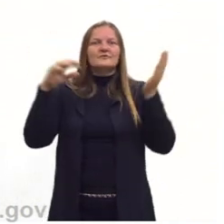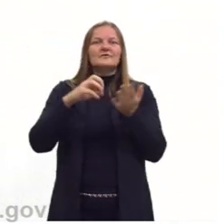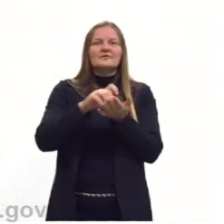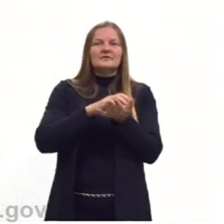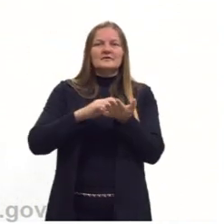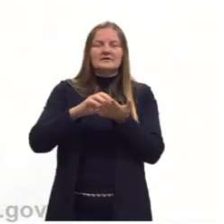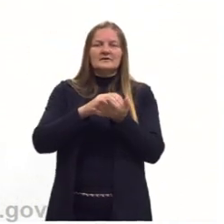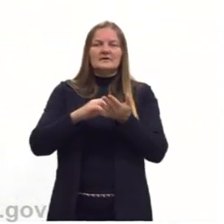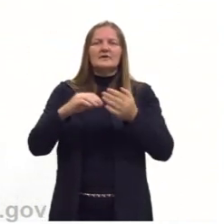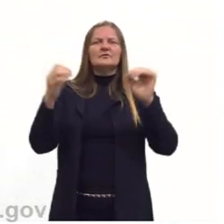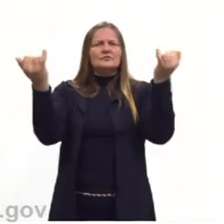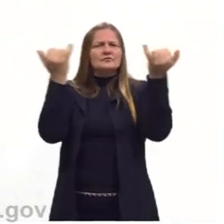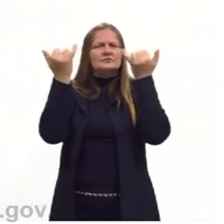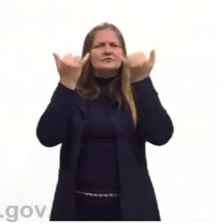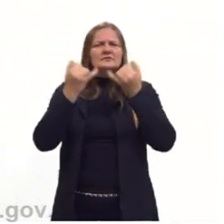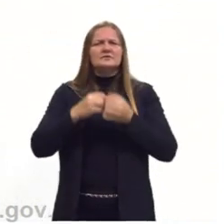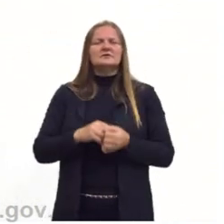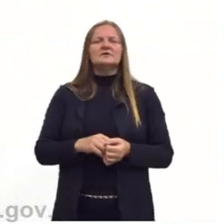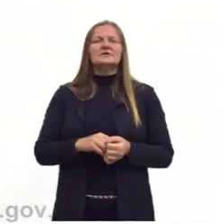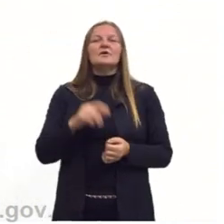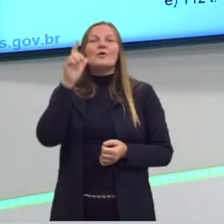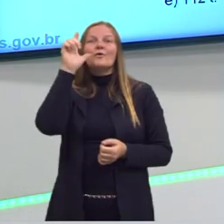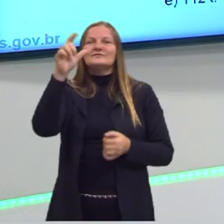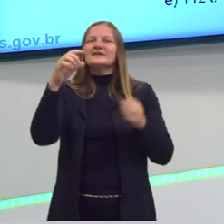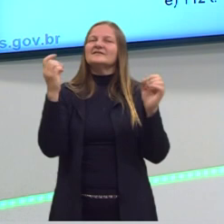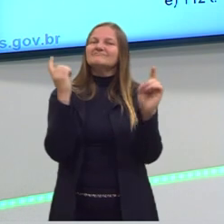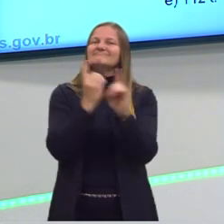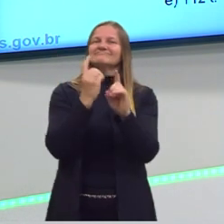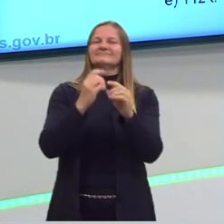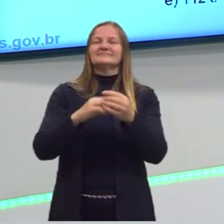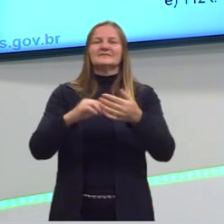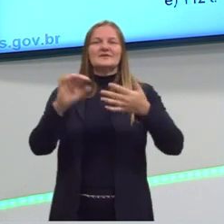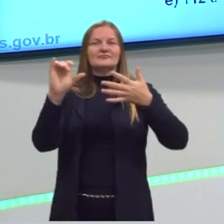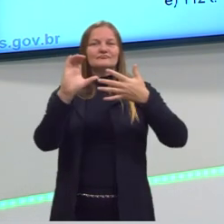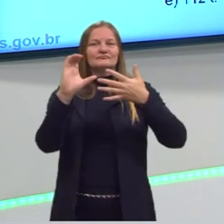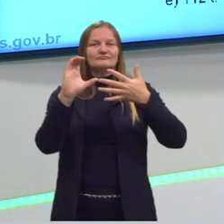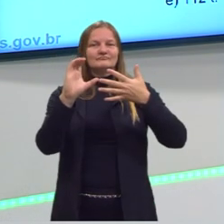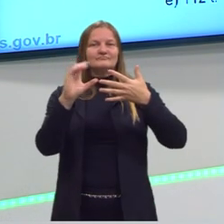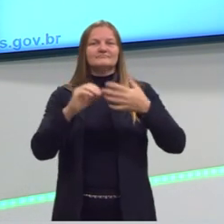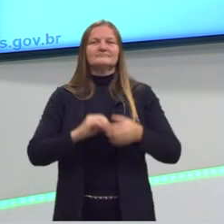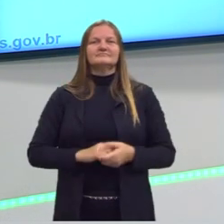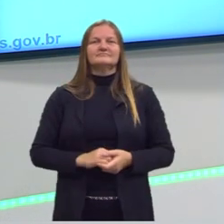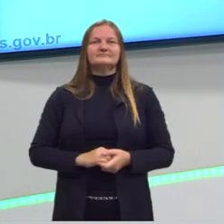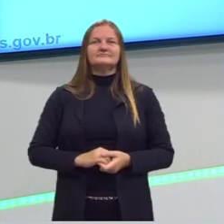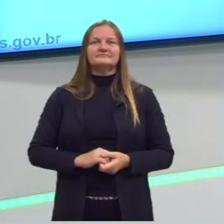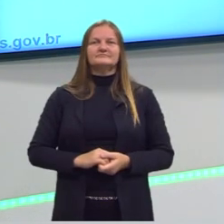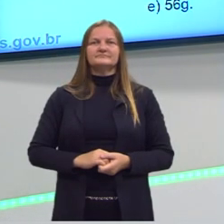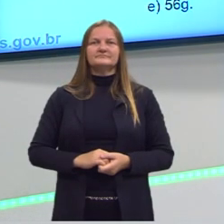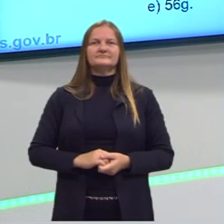cálculos ele do enunciado a gente consegue chegar no resultado da questão